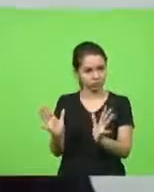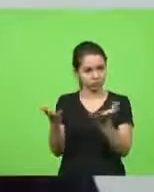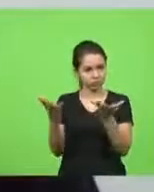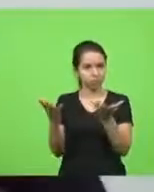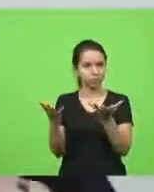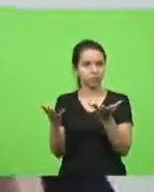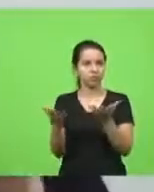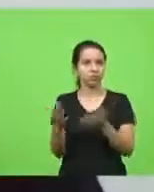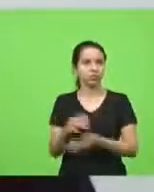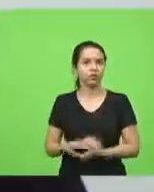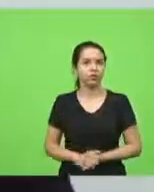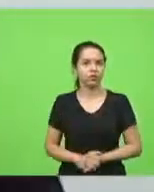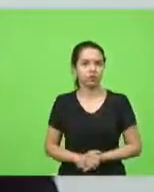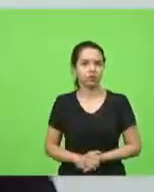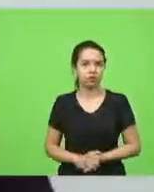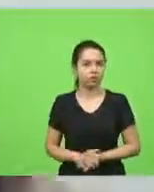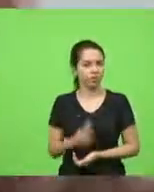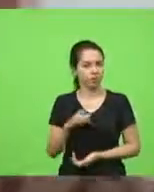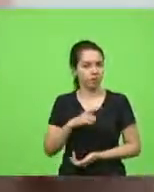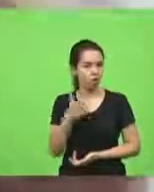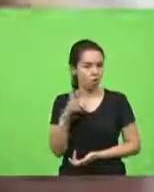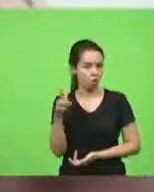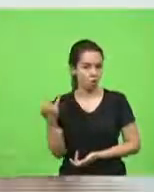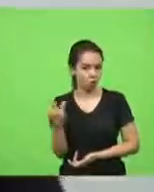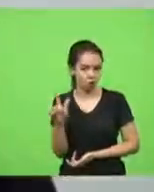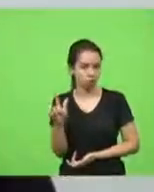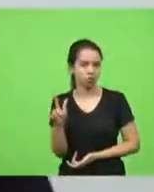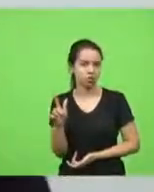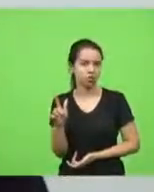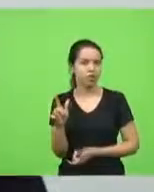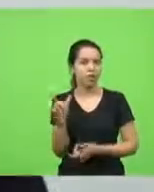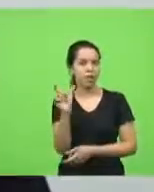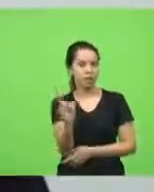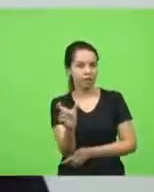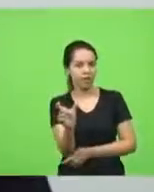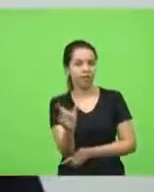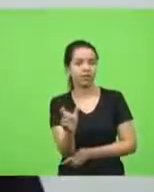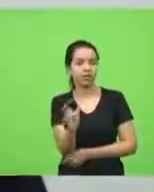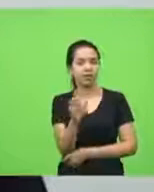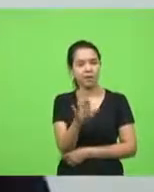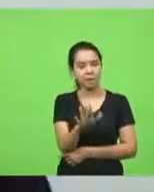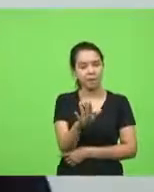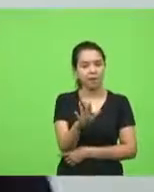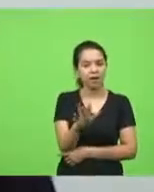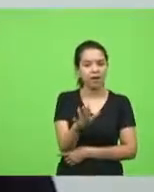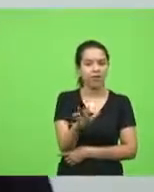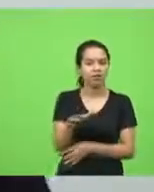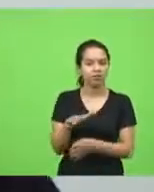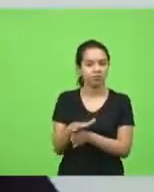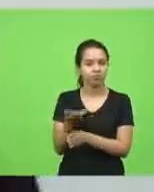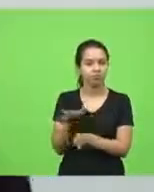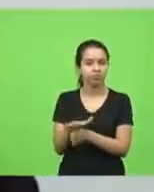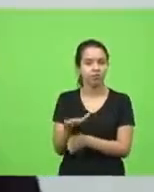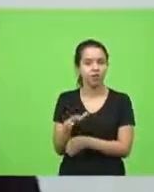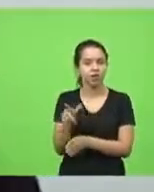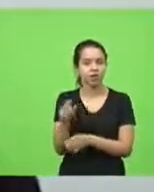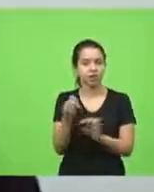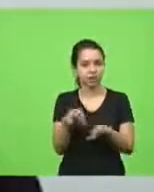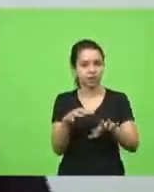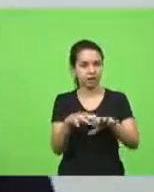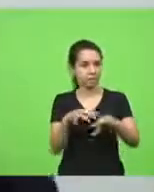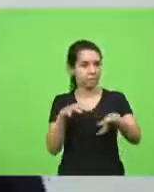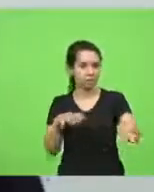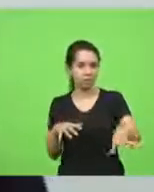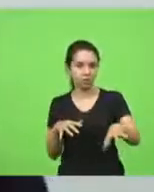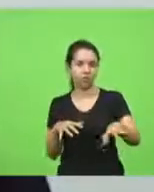usar um outro adjetivo, estão sendo incentivados a não dar aula remota porque não